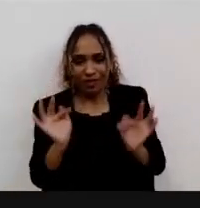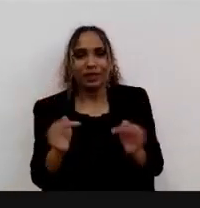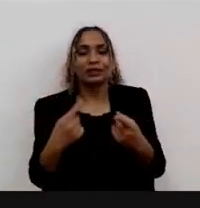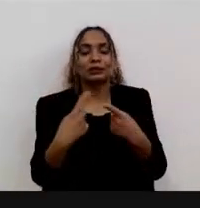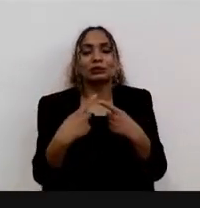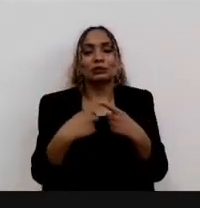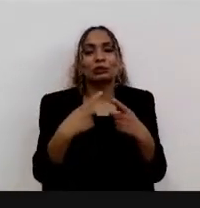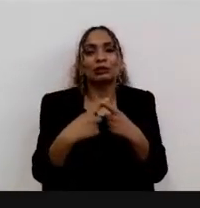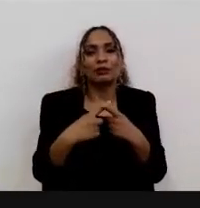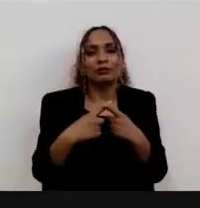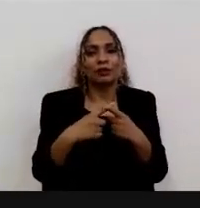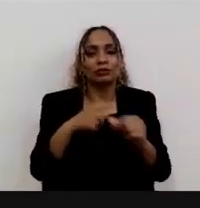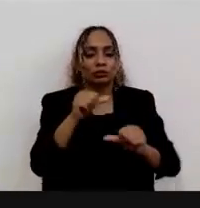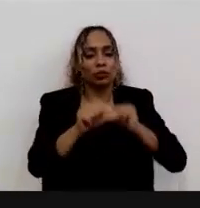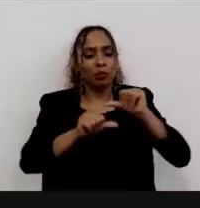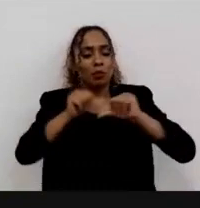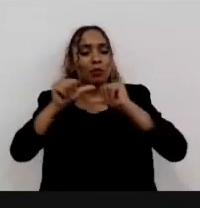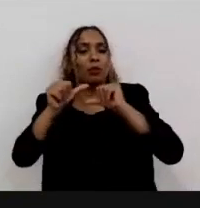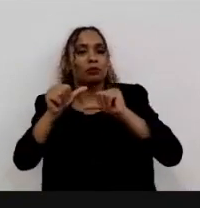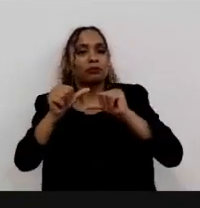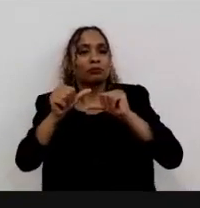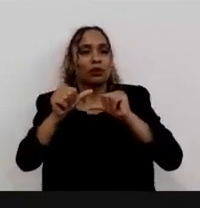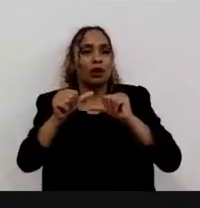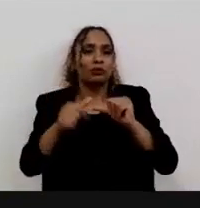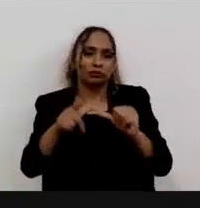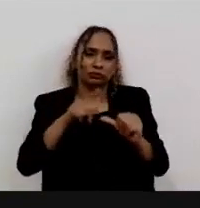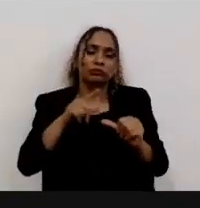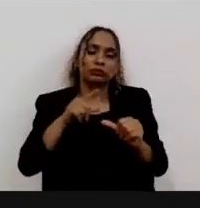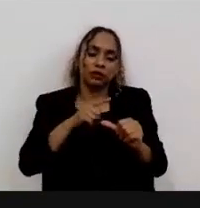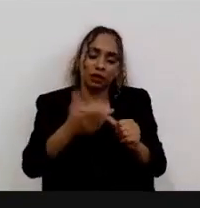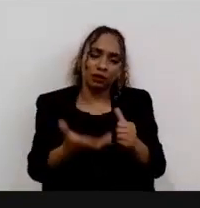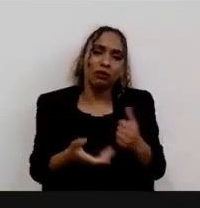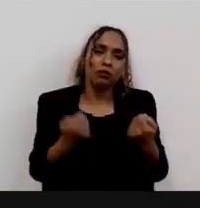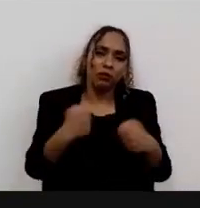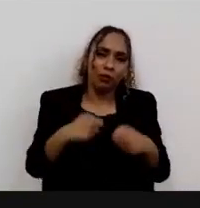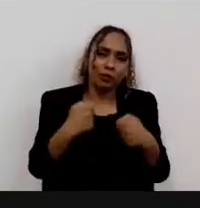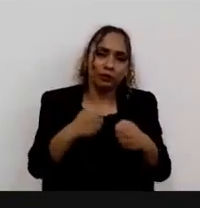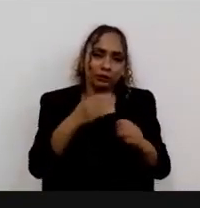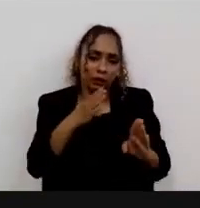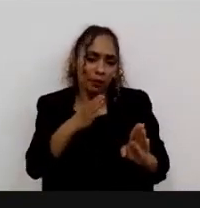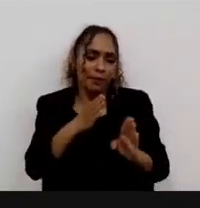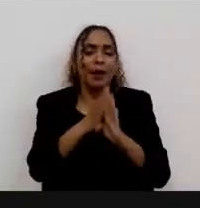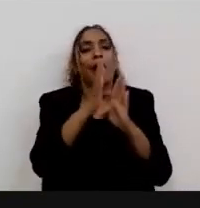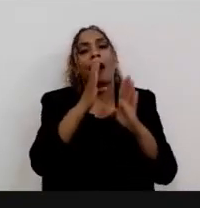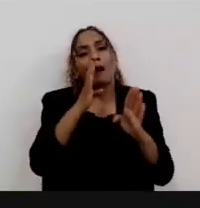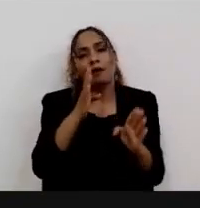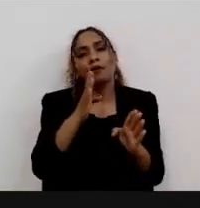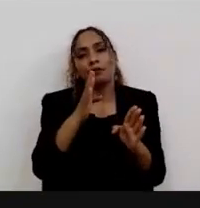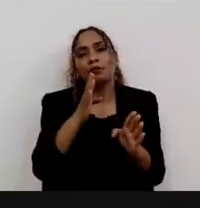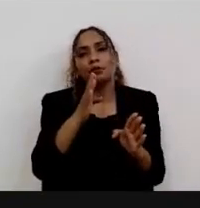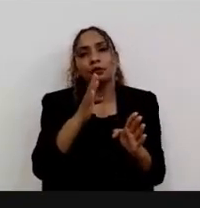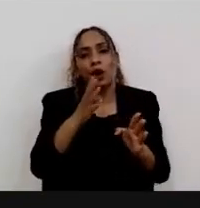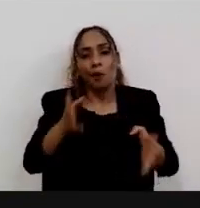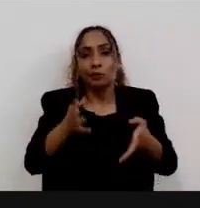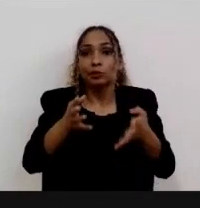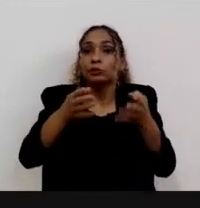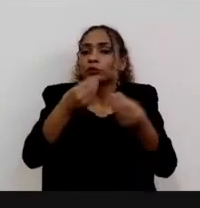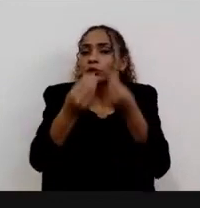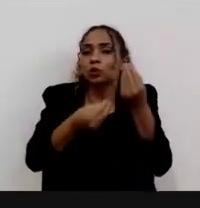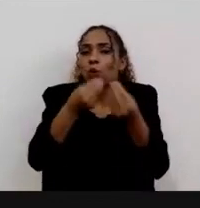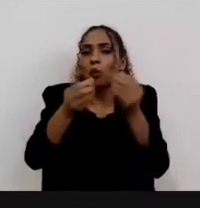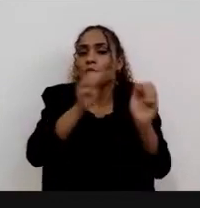nós estamos inovando e que as inovações estão aí. A gente precisa encontrar aí, ou promover mais formas